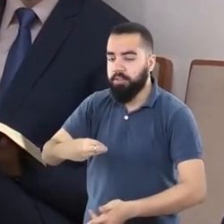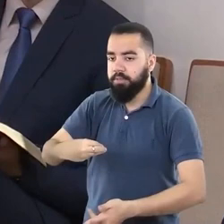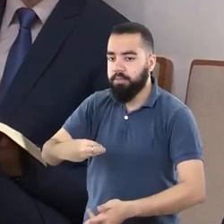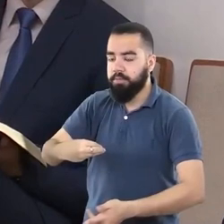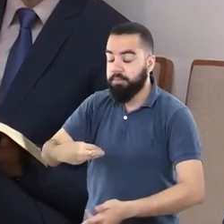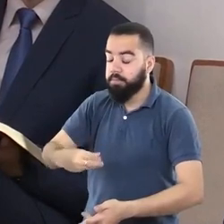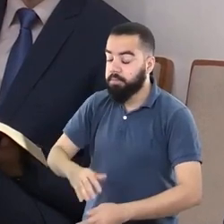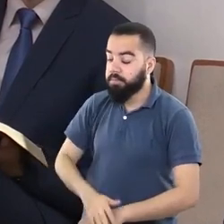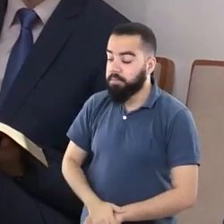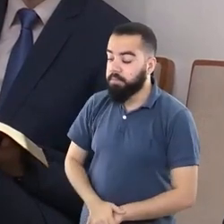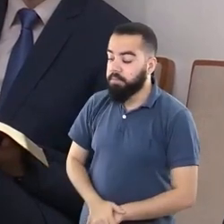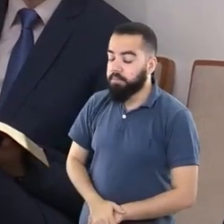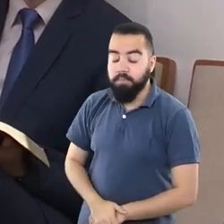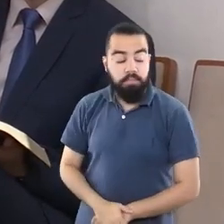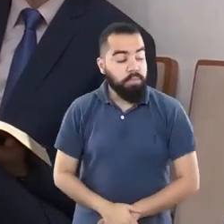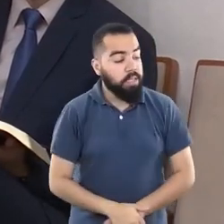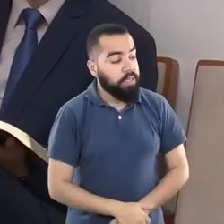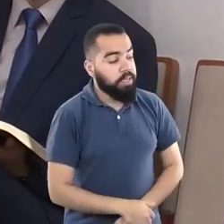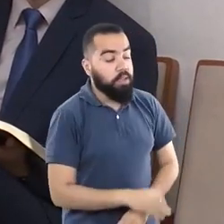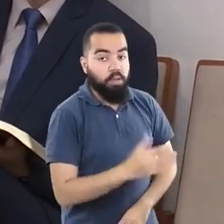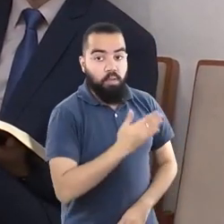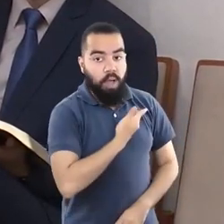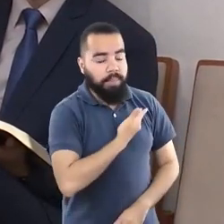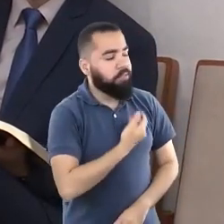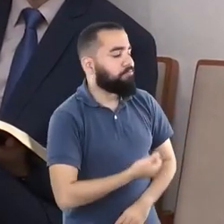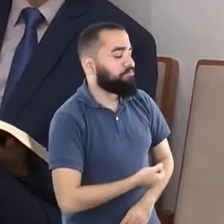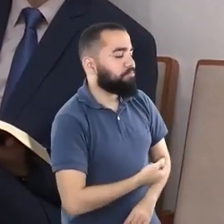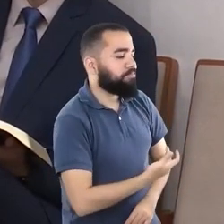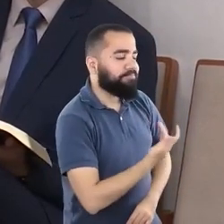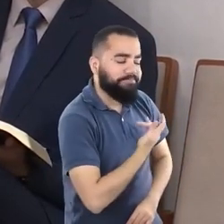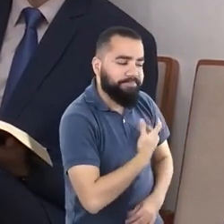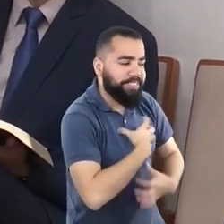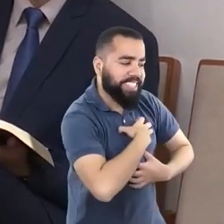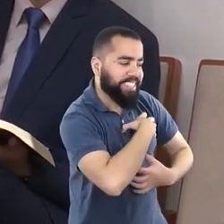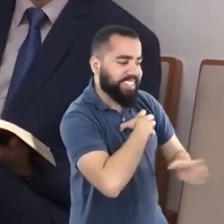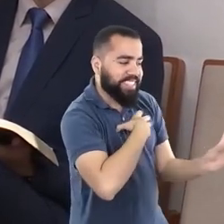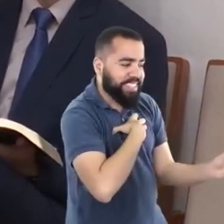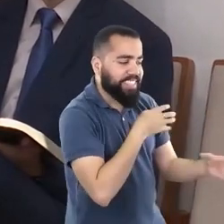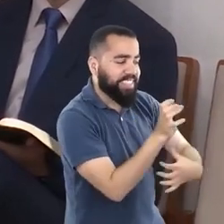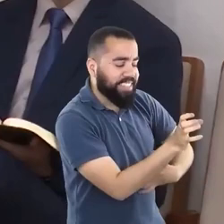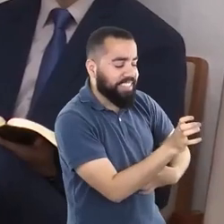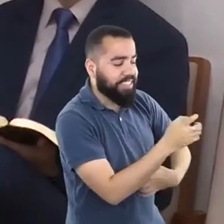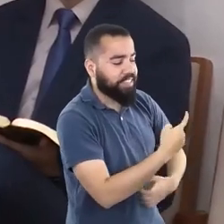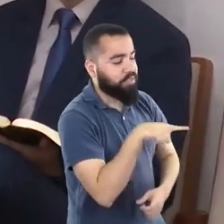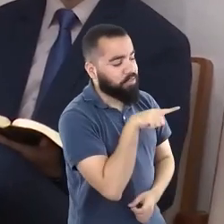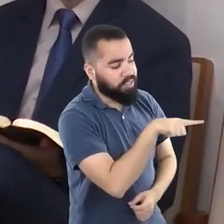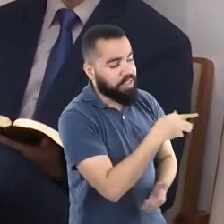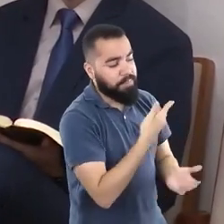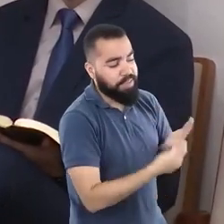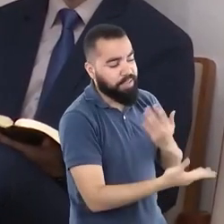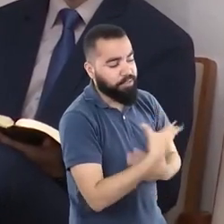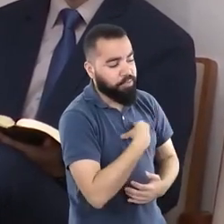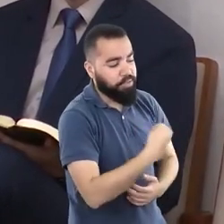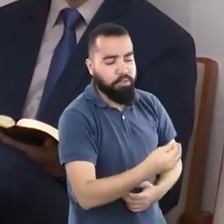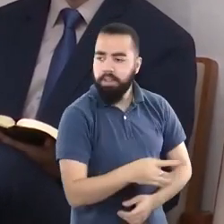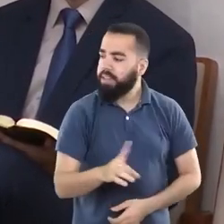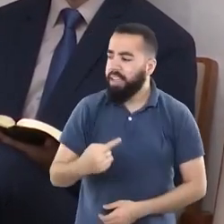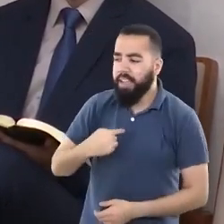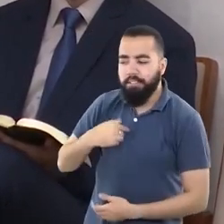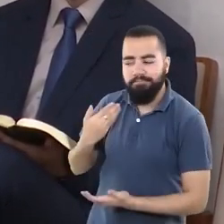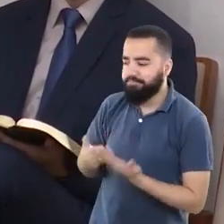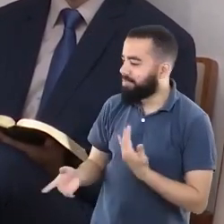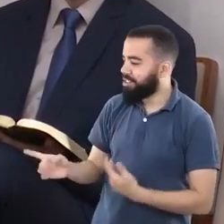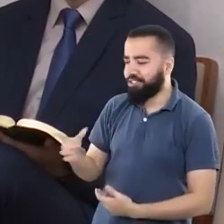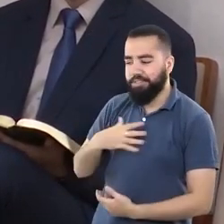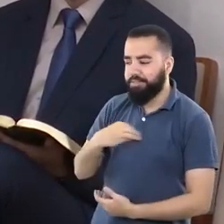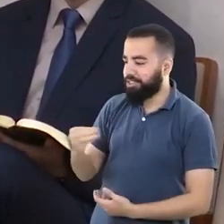pêsames, fiquei sabendo que você perdeu o seu filho. Ele respondeu: não, eu não perdi meu filho. Eu sei onde meu filho está, eu